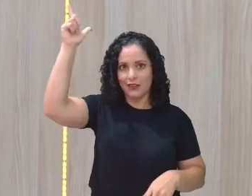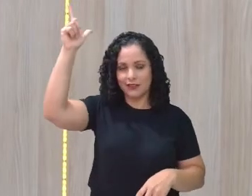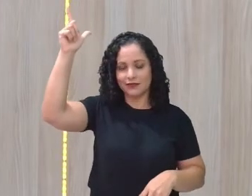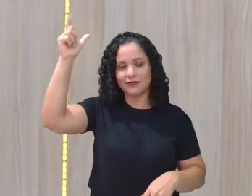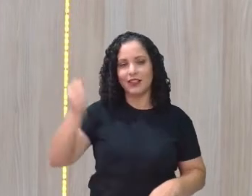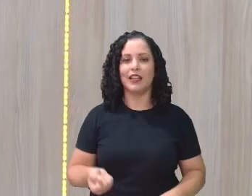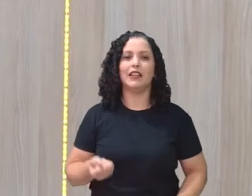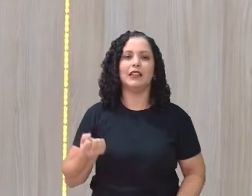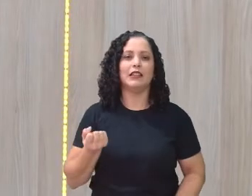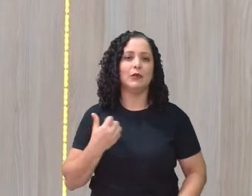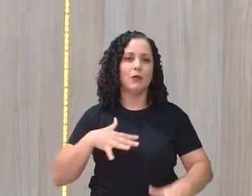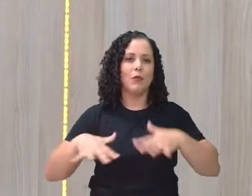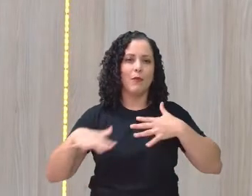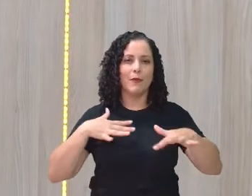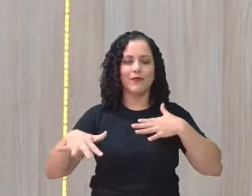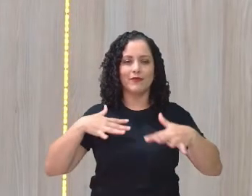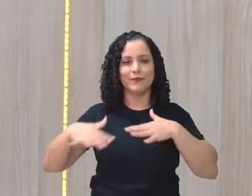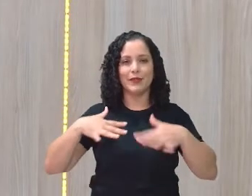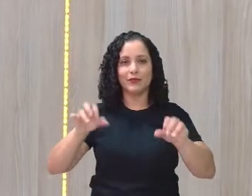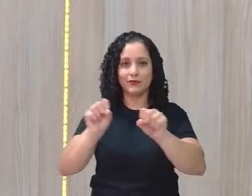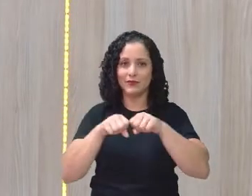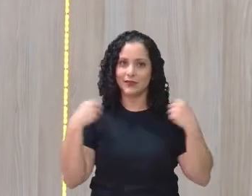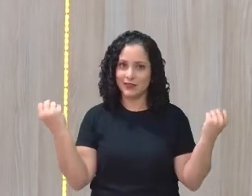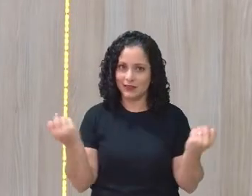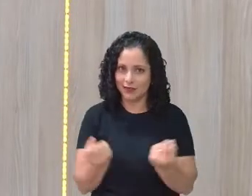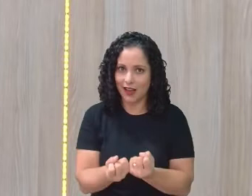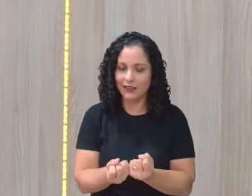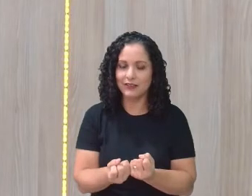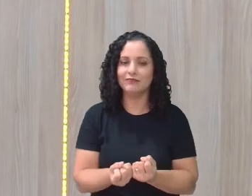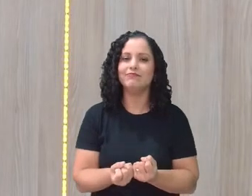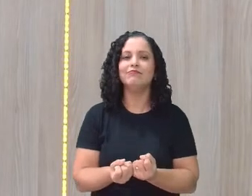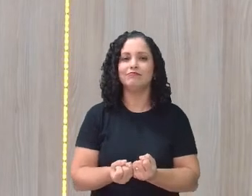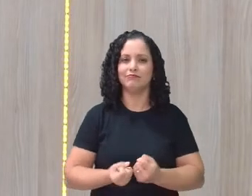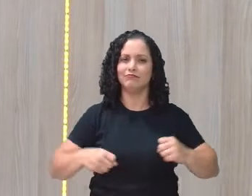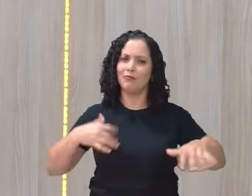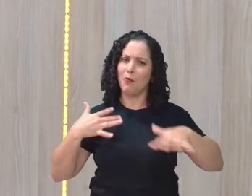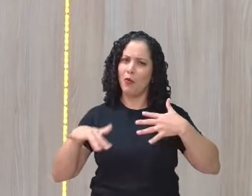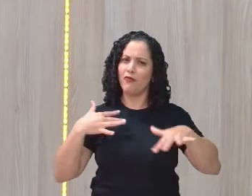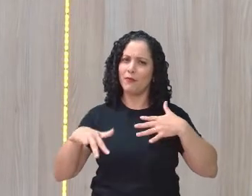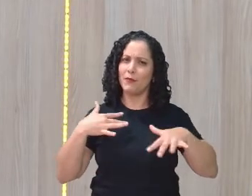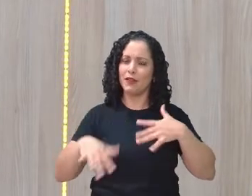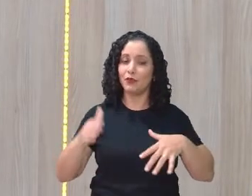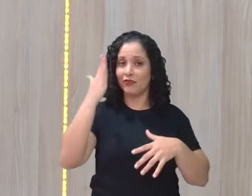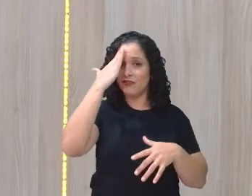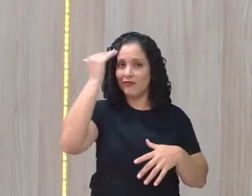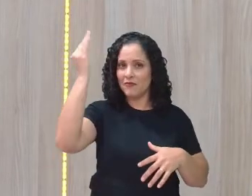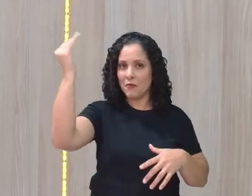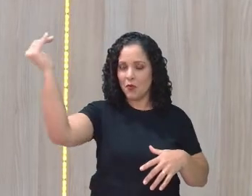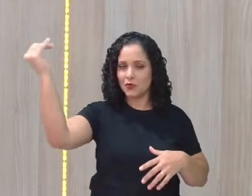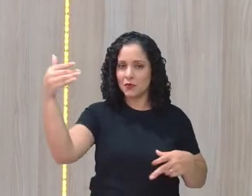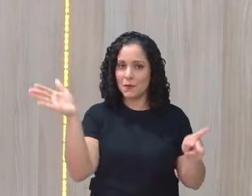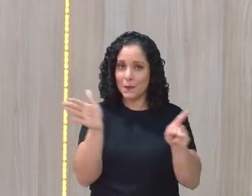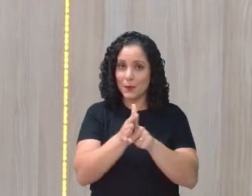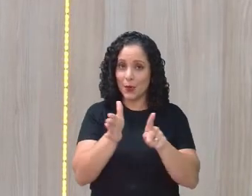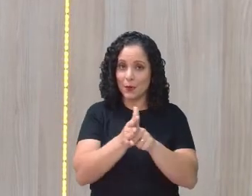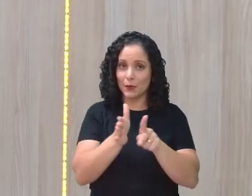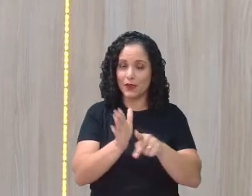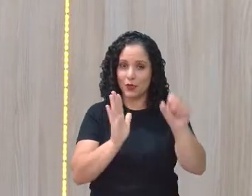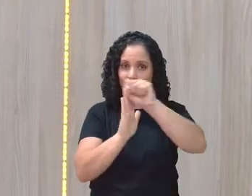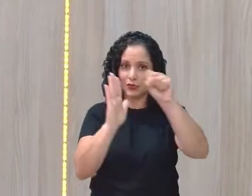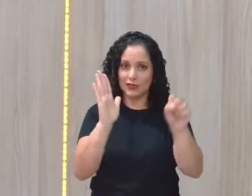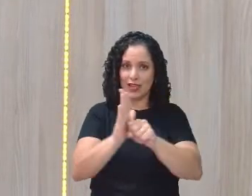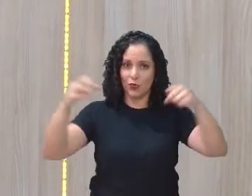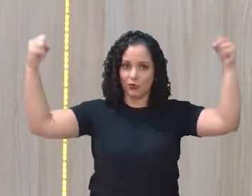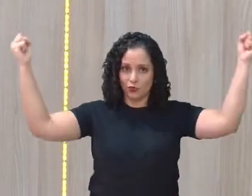movimento despertou na sociedade da época, esse movimento que ficou conhecido como um movimento aí, né? O século